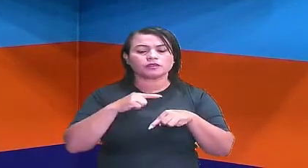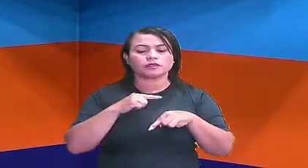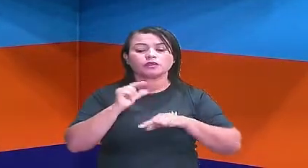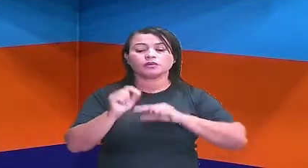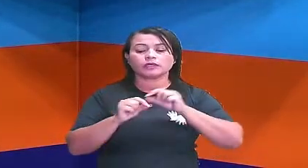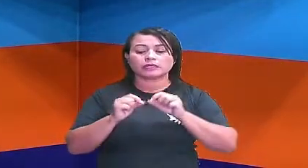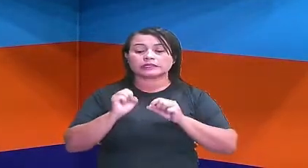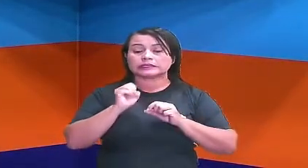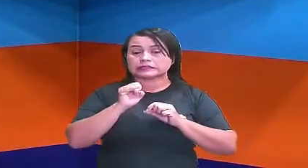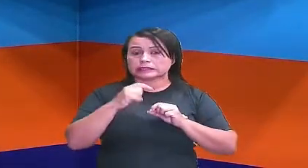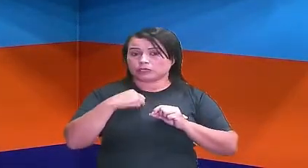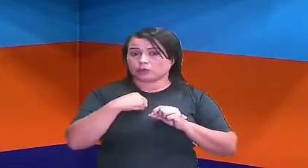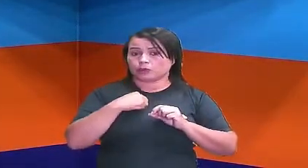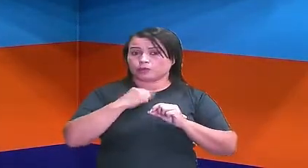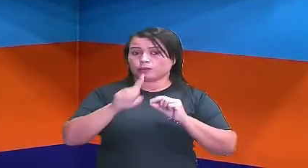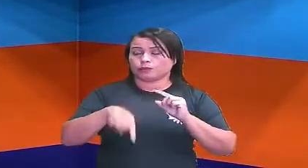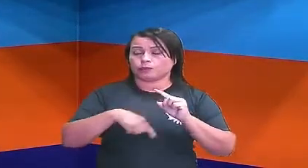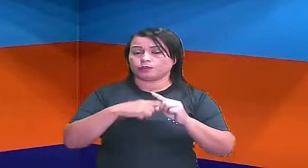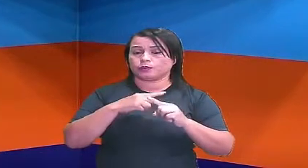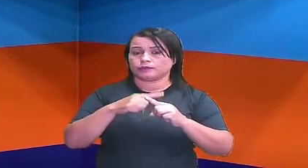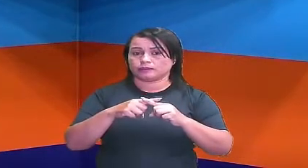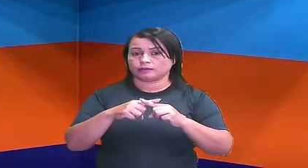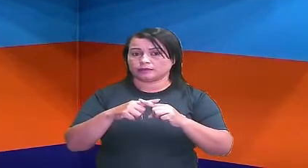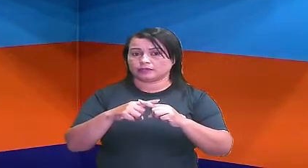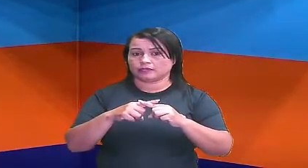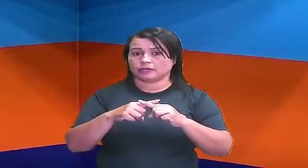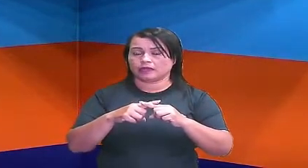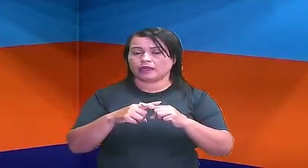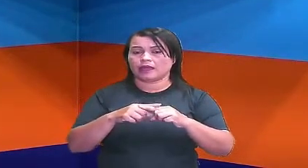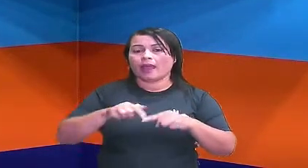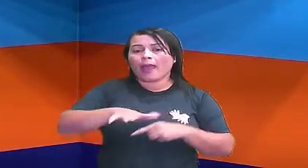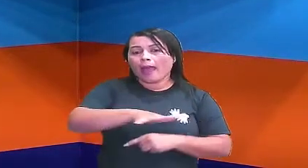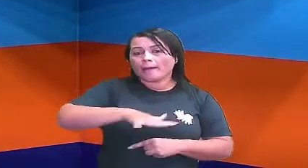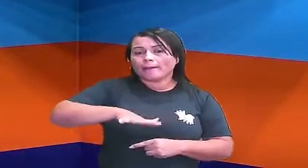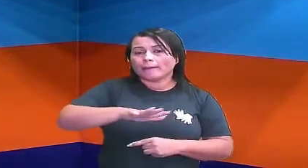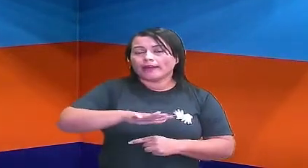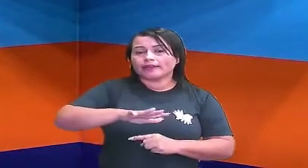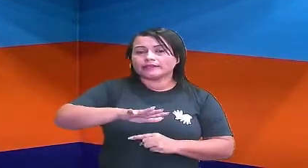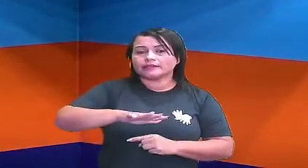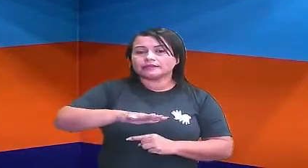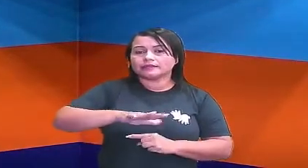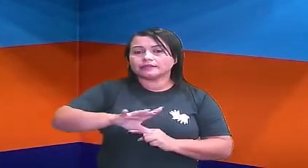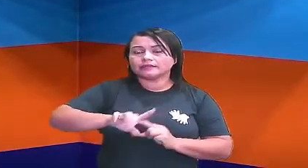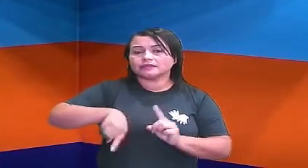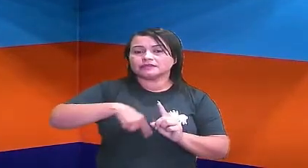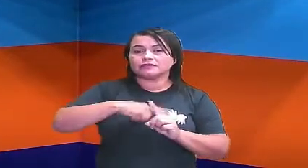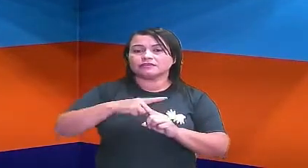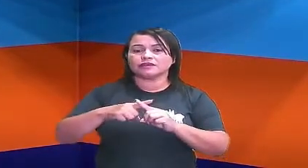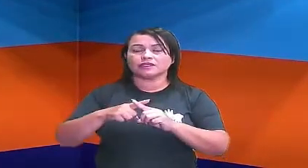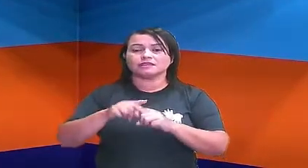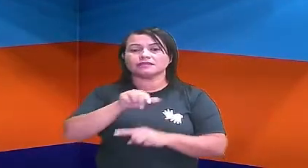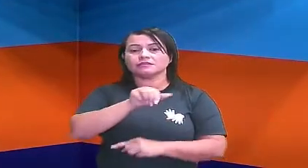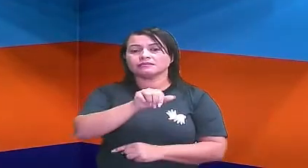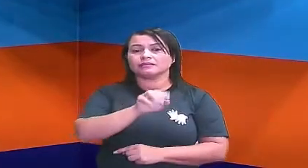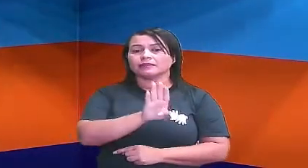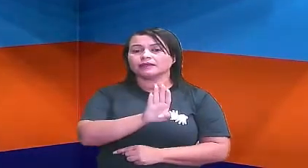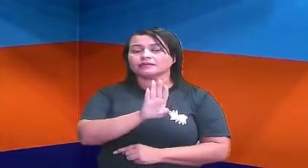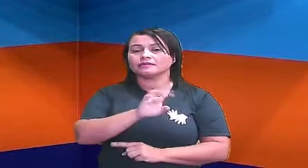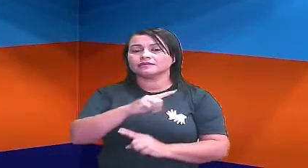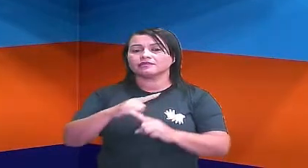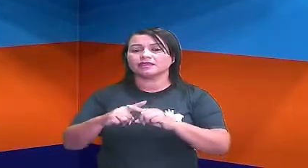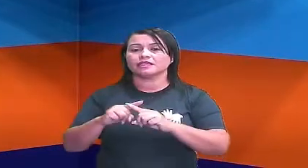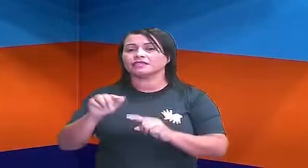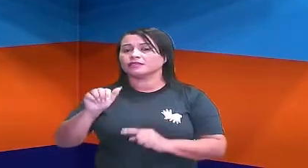se eu multiplicar a base vezes a altura, lembra lá da representação? Base vezes a altura, eu vou ter